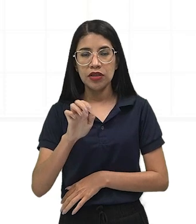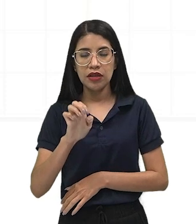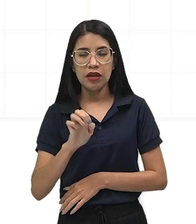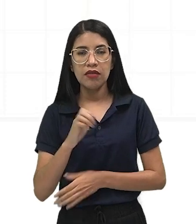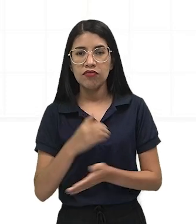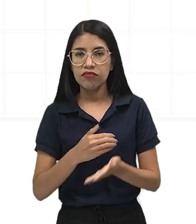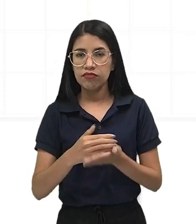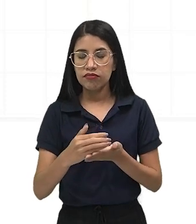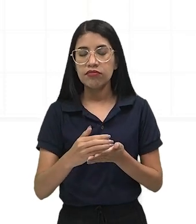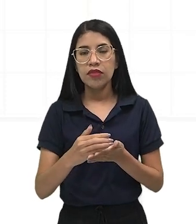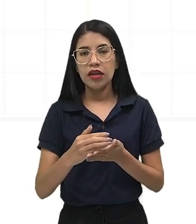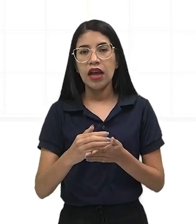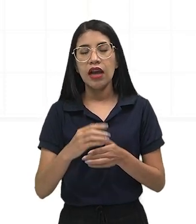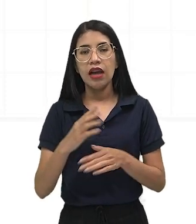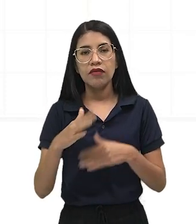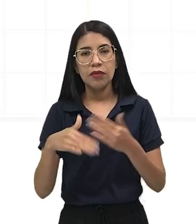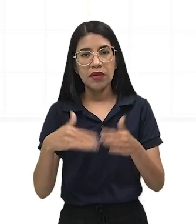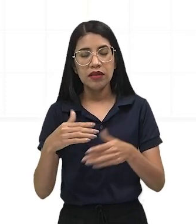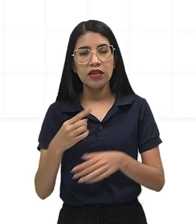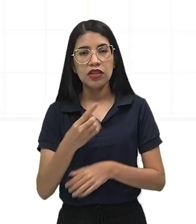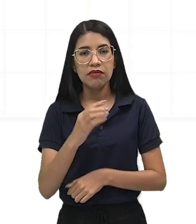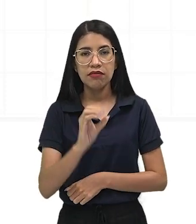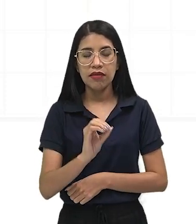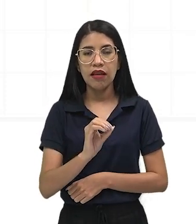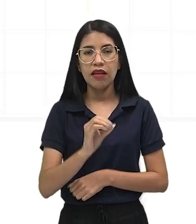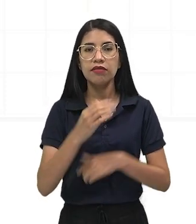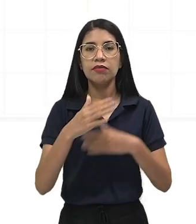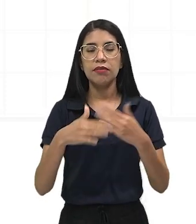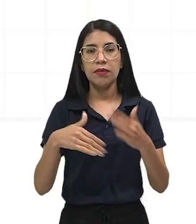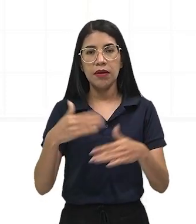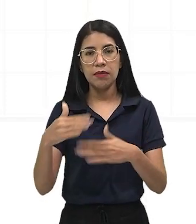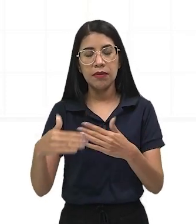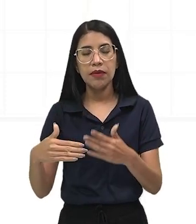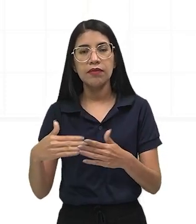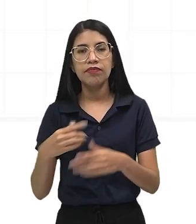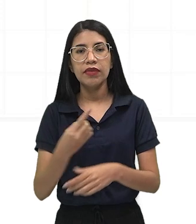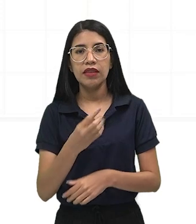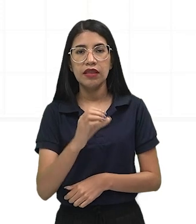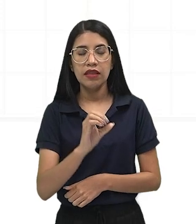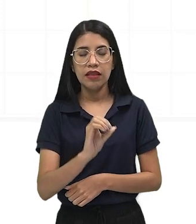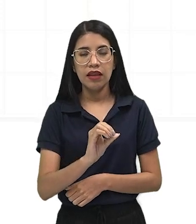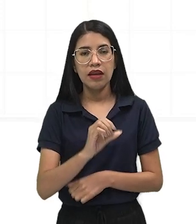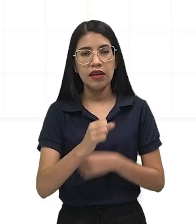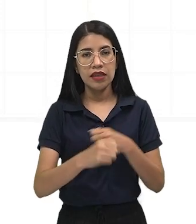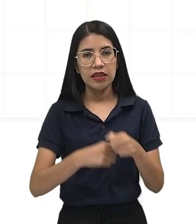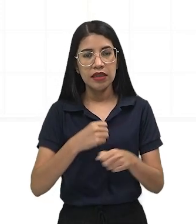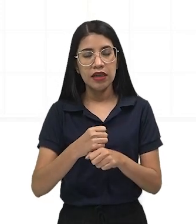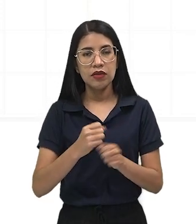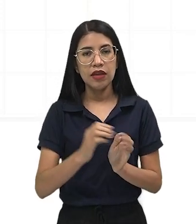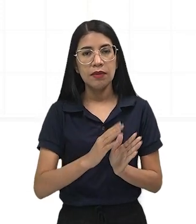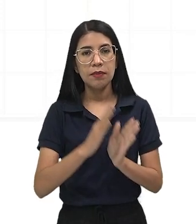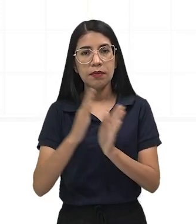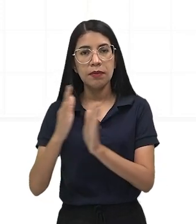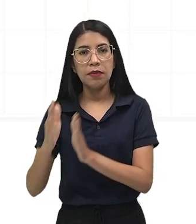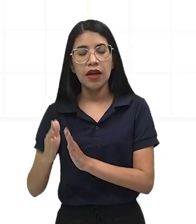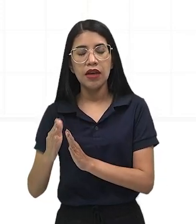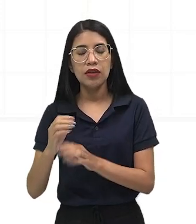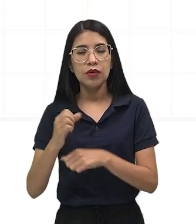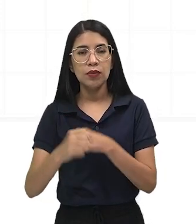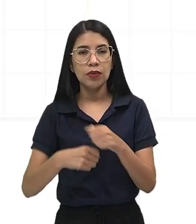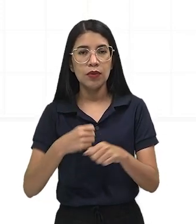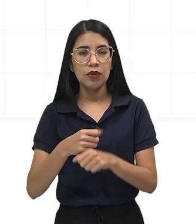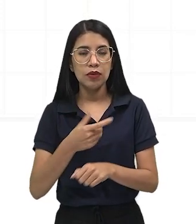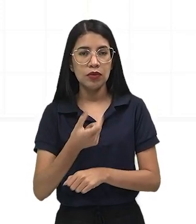está em 10 anos, né? Nós tivemos aqui um pulo em 2010 para 2022, não deu para